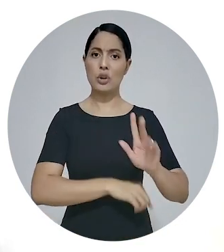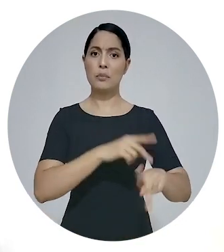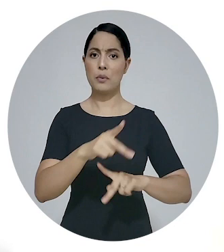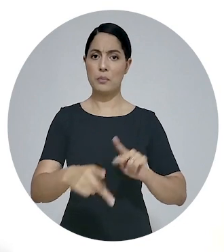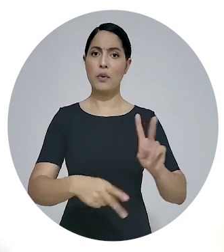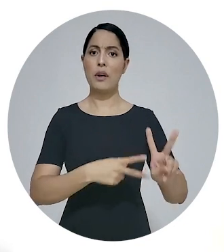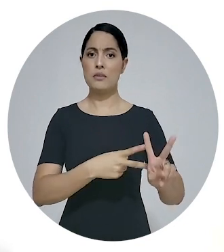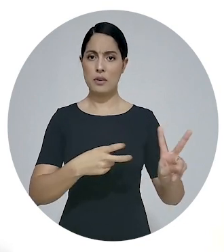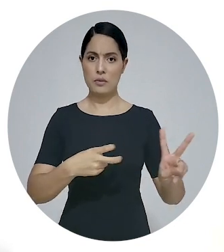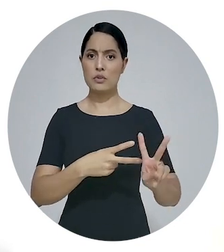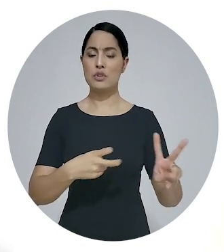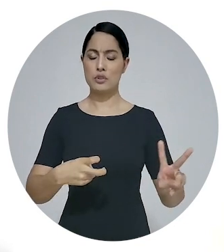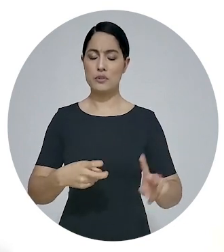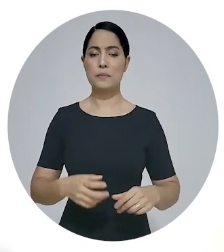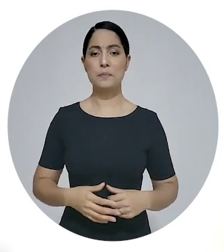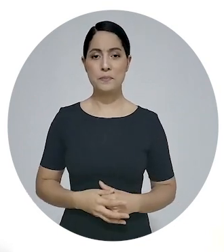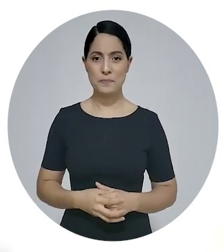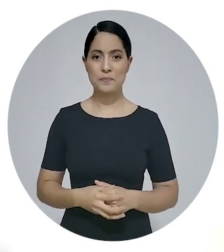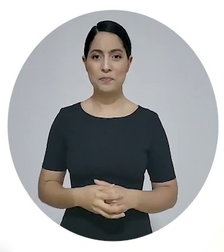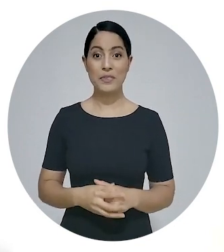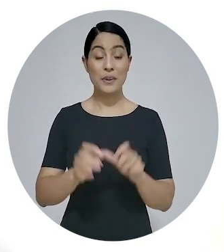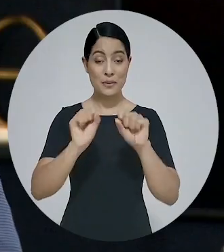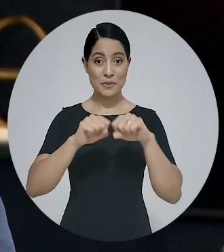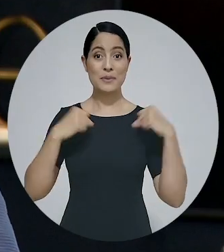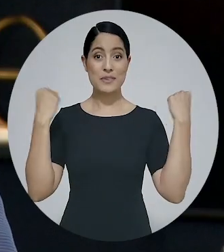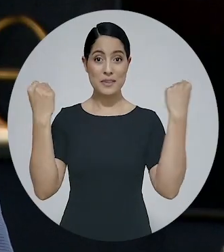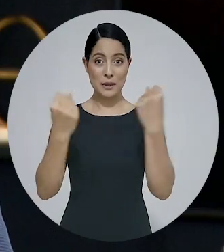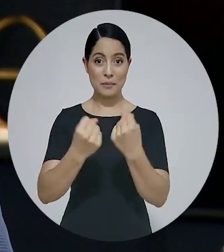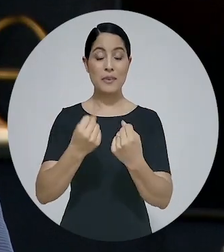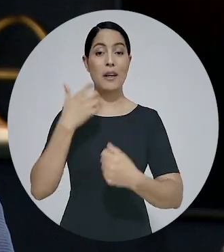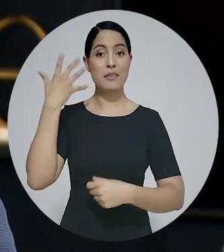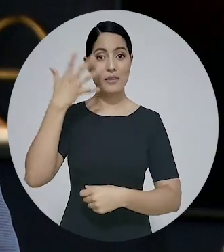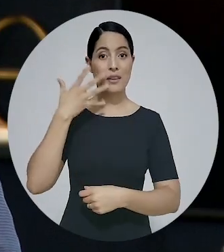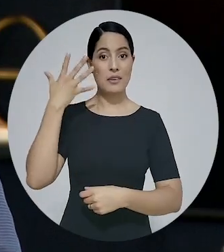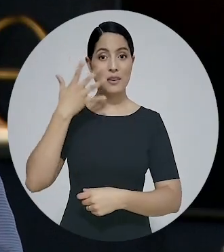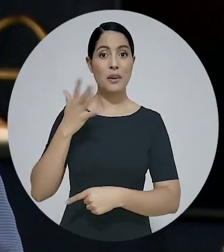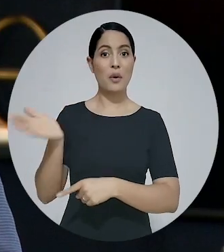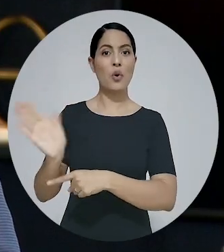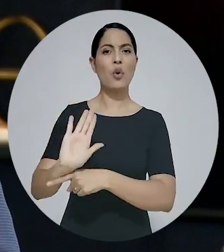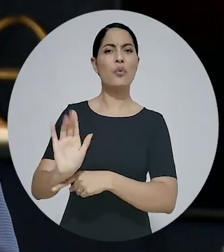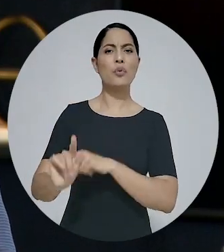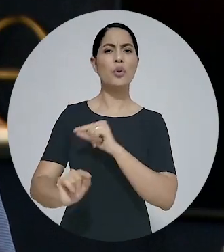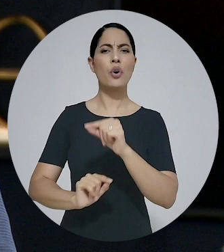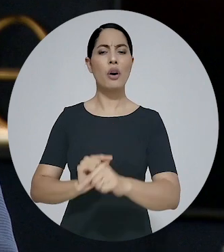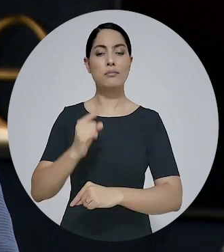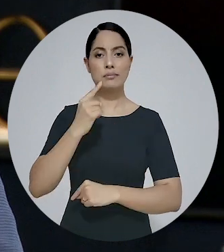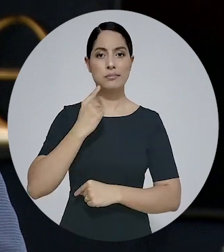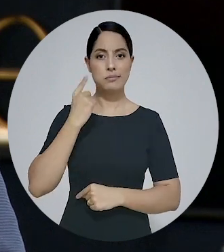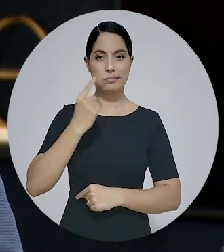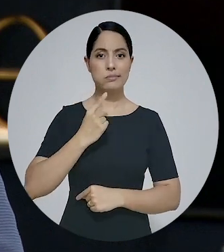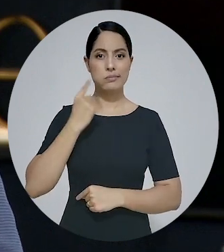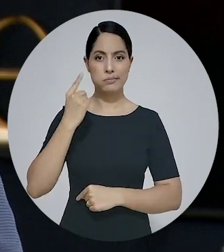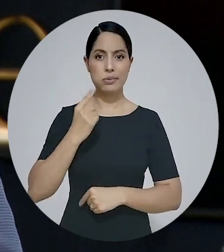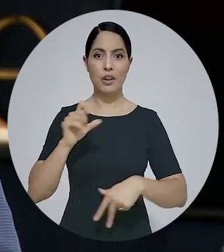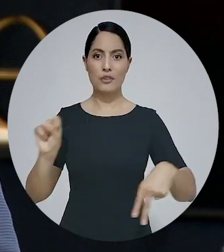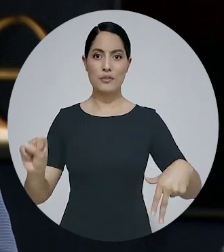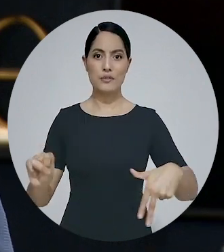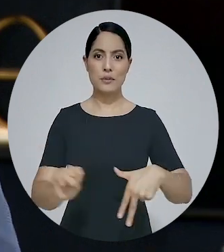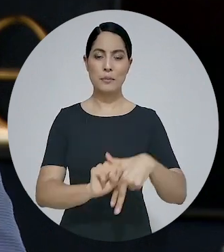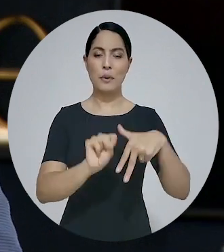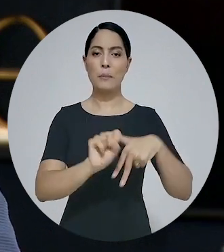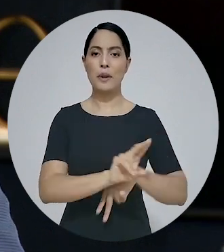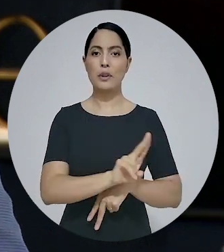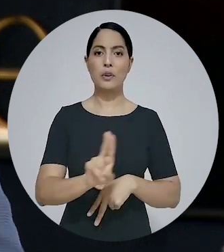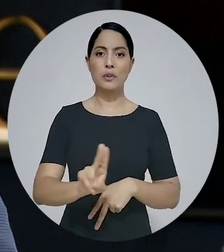internacionais na afirmação dos direitos dos povos indígenas. Também no seminário foi exibido um vídeo com o pronunciamento do